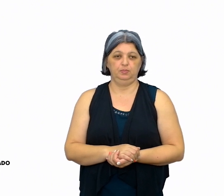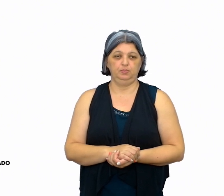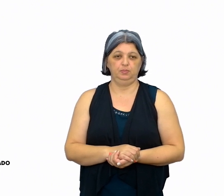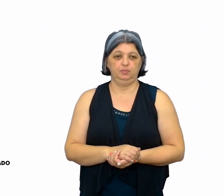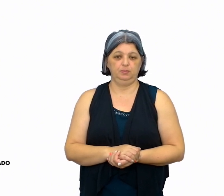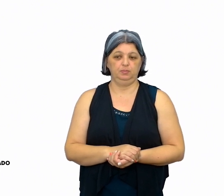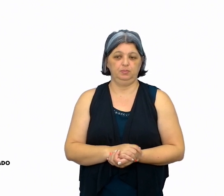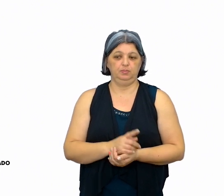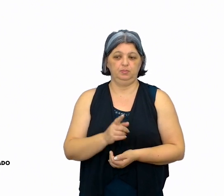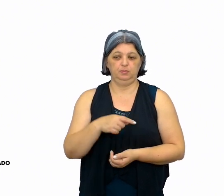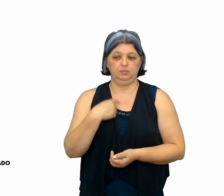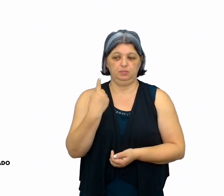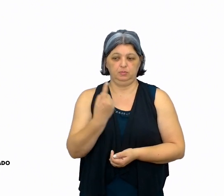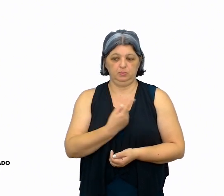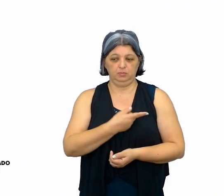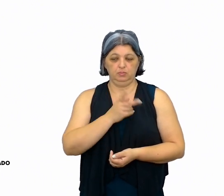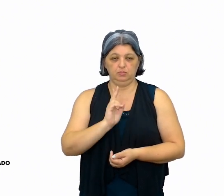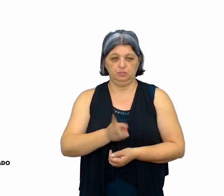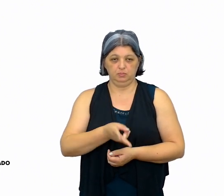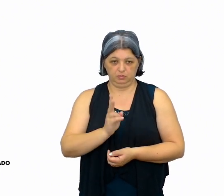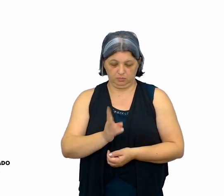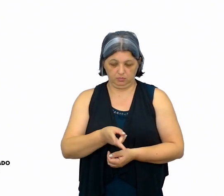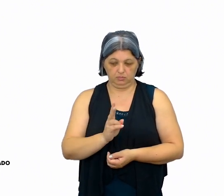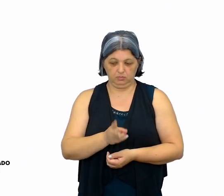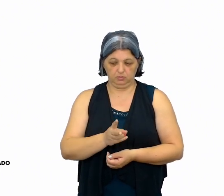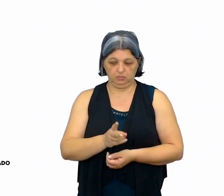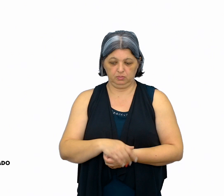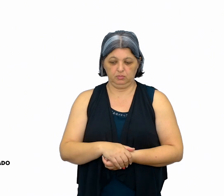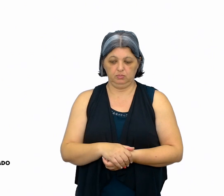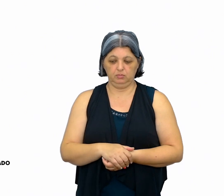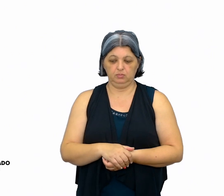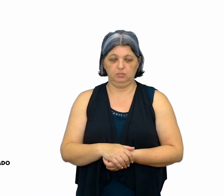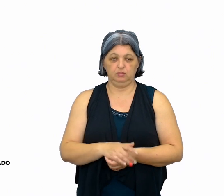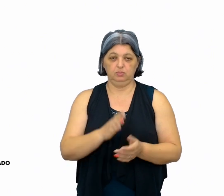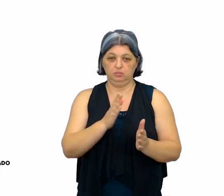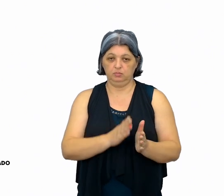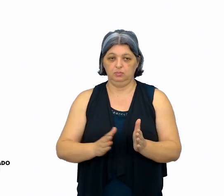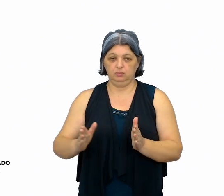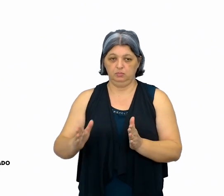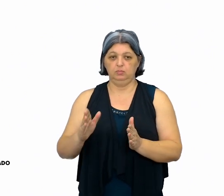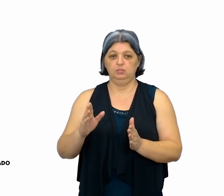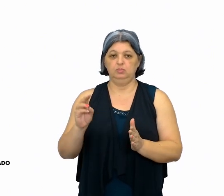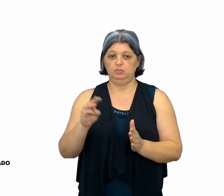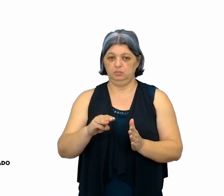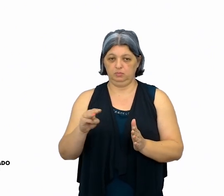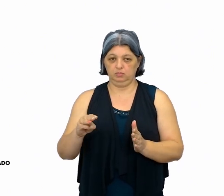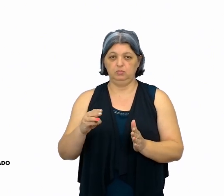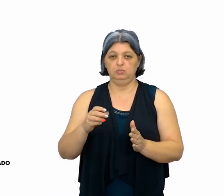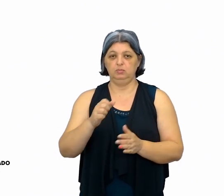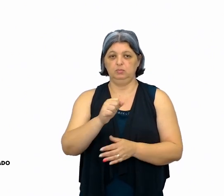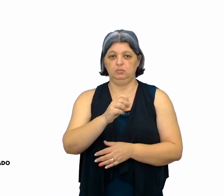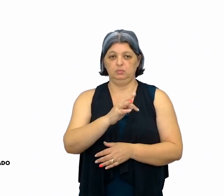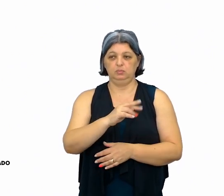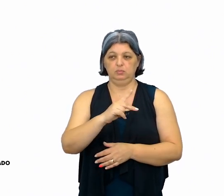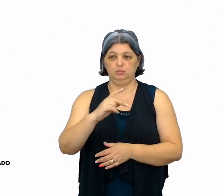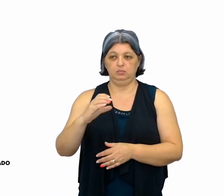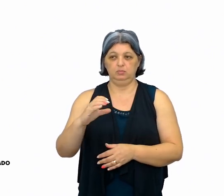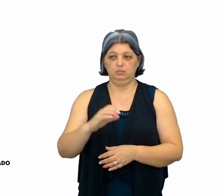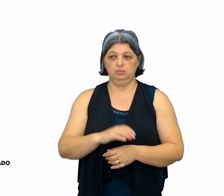Aqui nós vamos dar continuidade, né, ao nosso próximo momento da nossa TPC.